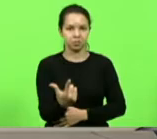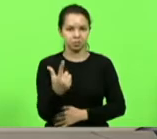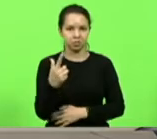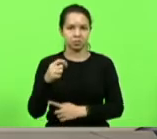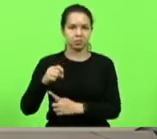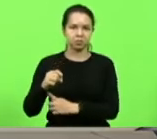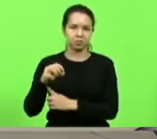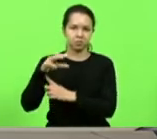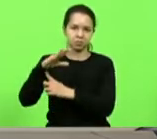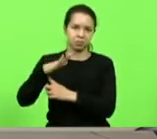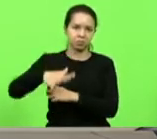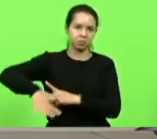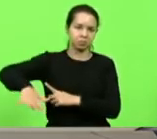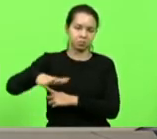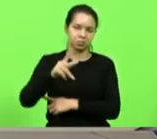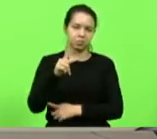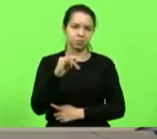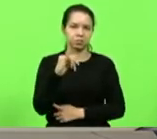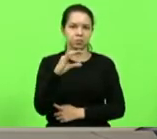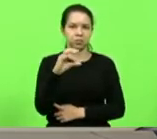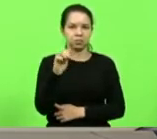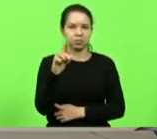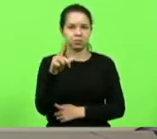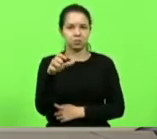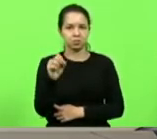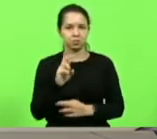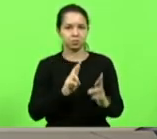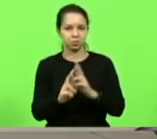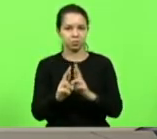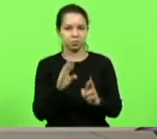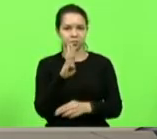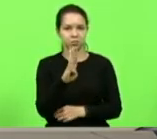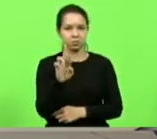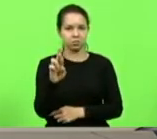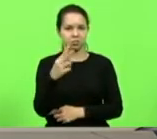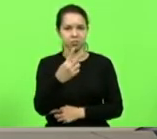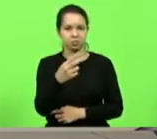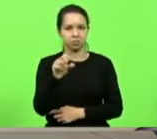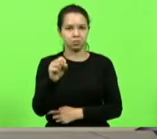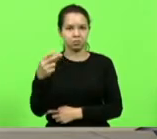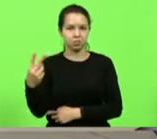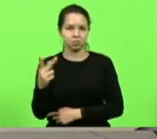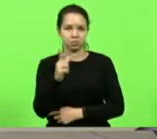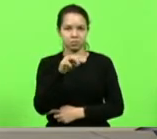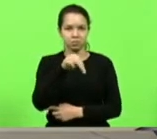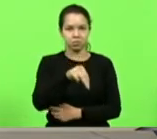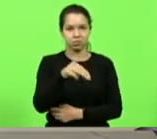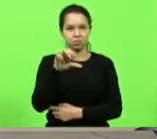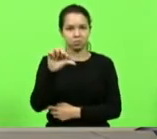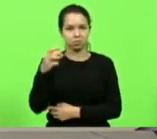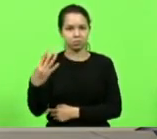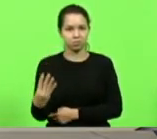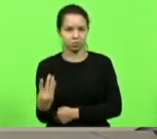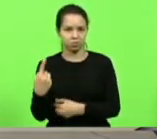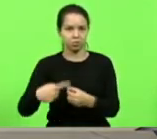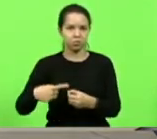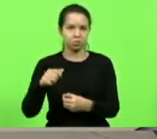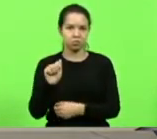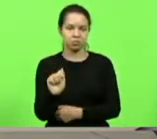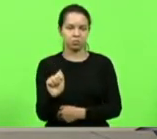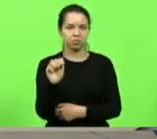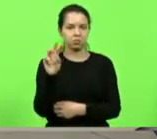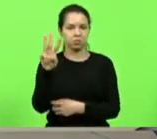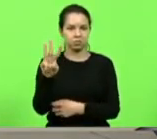na localidade de Picada, situada na rodovia BR-282, quilômetro 94, município de Alfredo Wagner, em